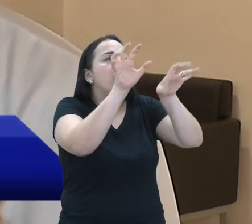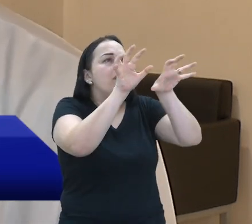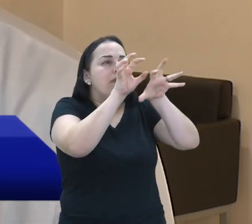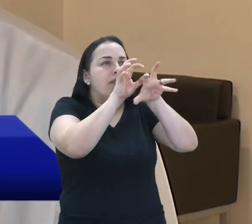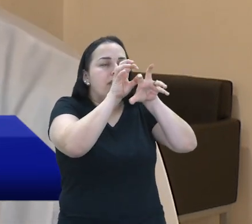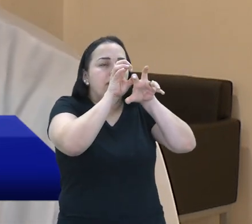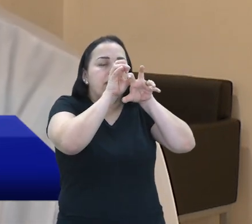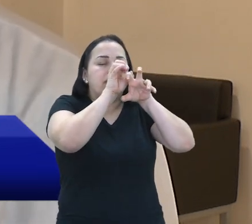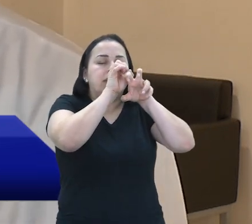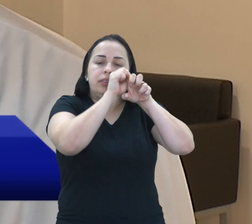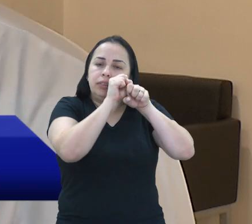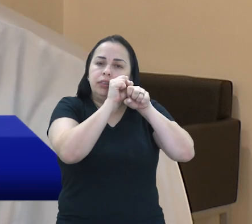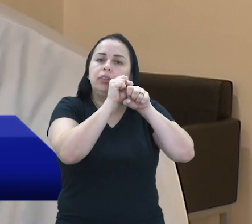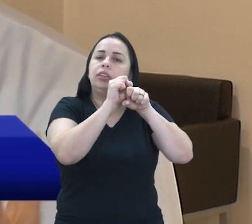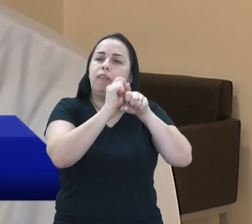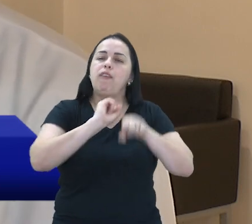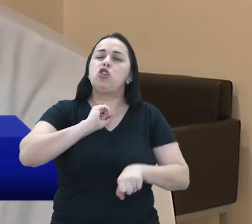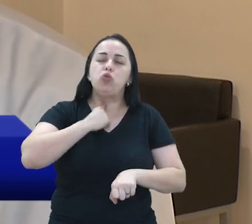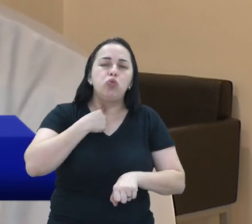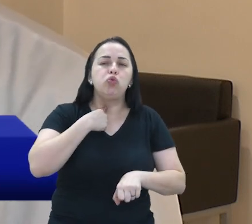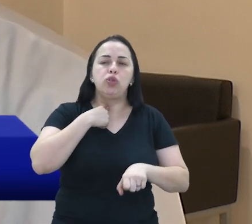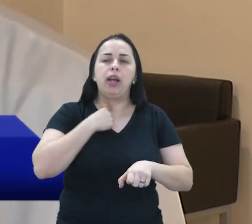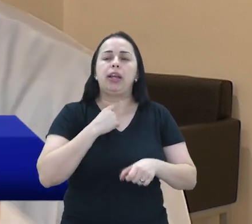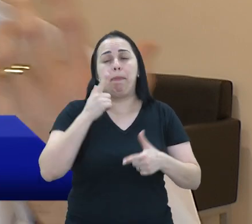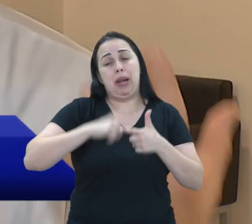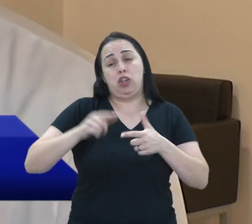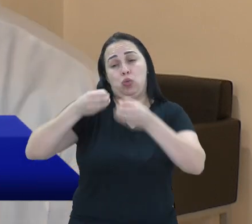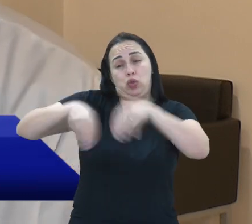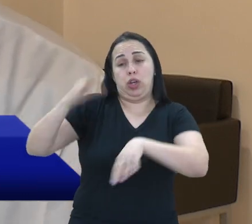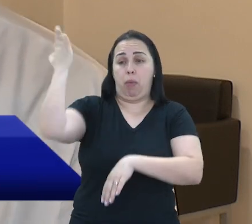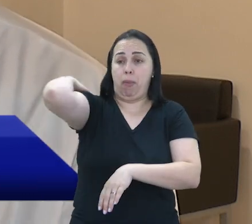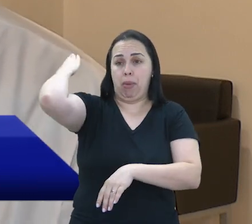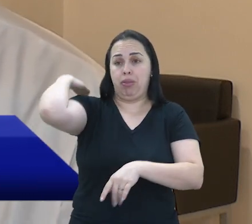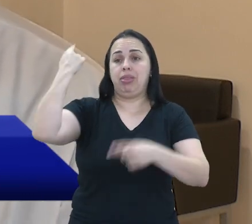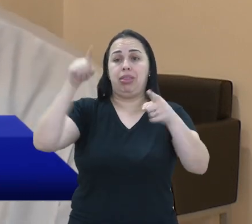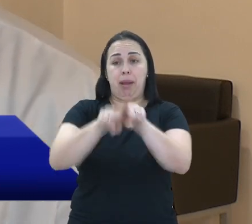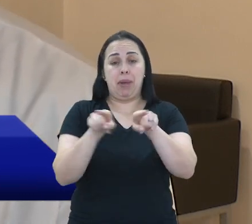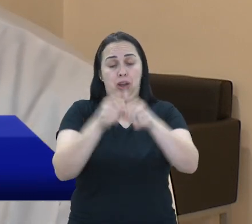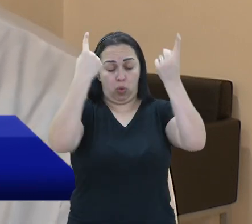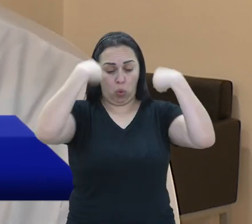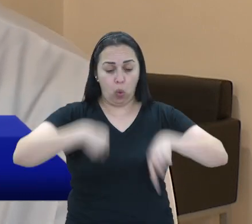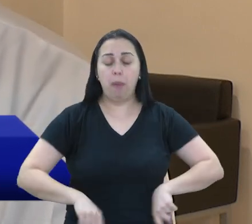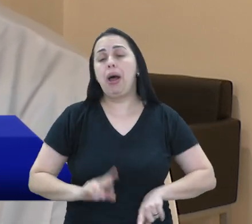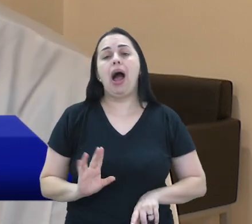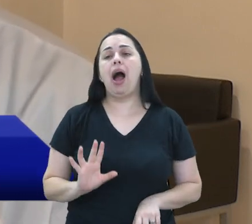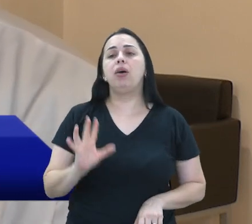pode impactar tanto no pulmão como em outras partes do corpo. Isso